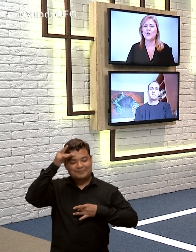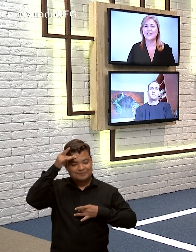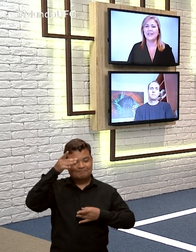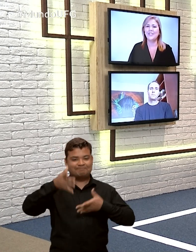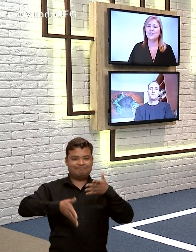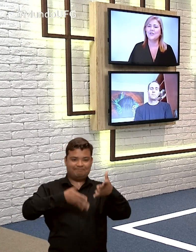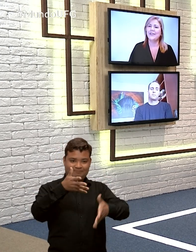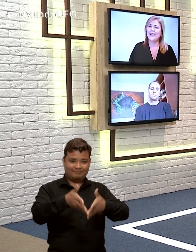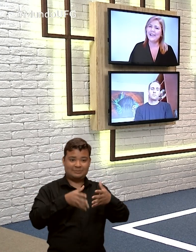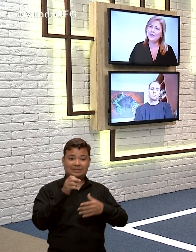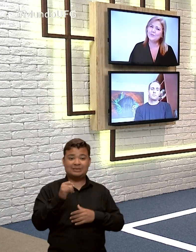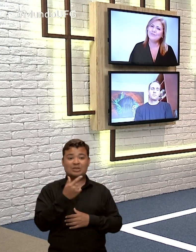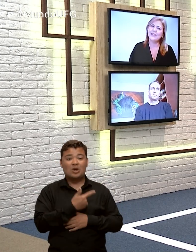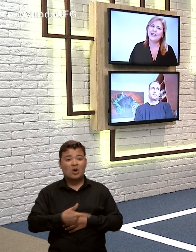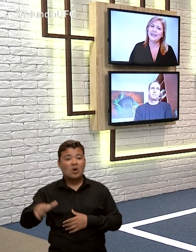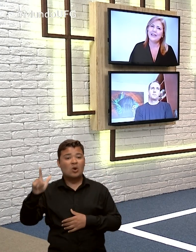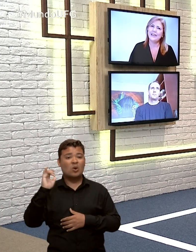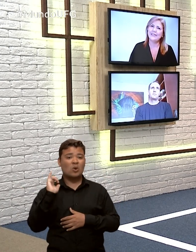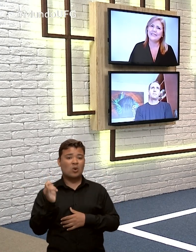pessoa contando,